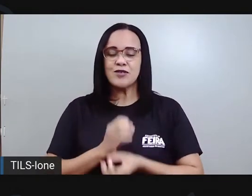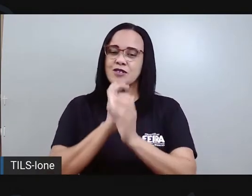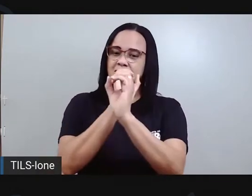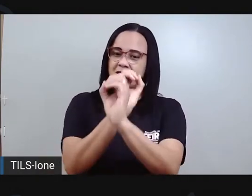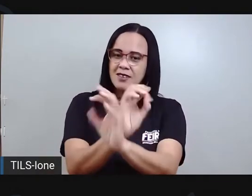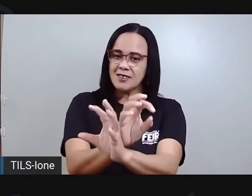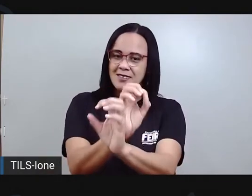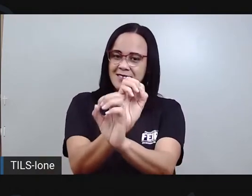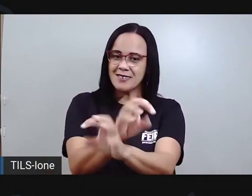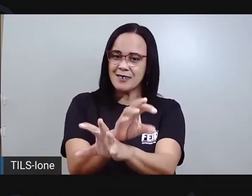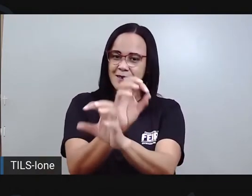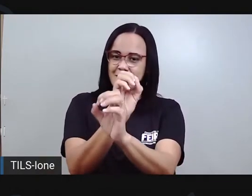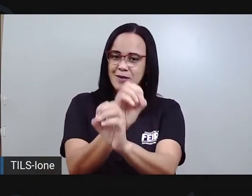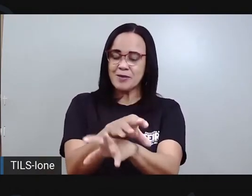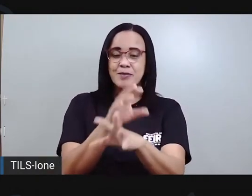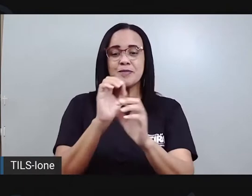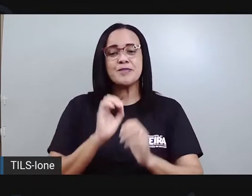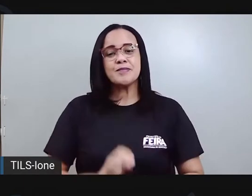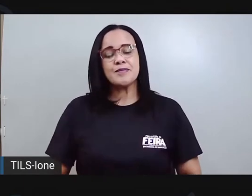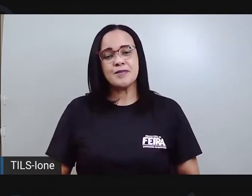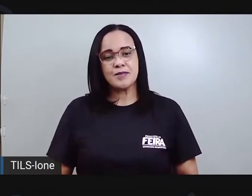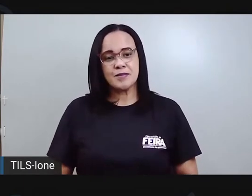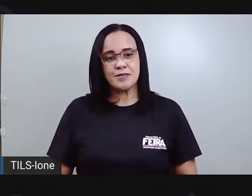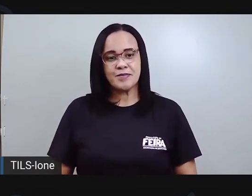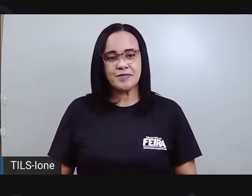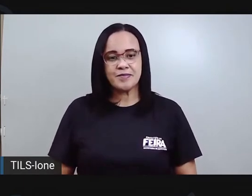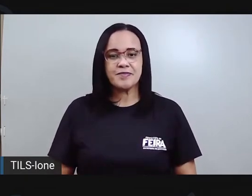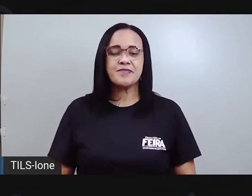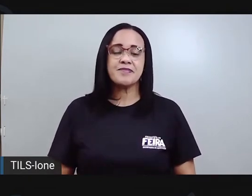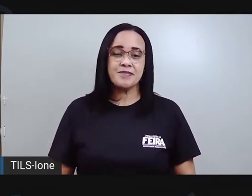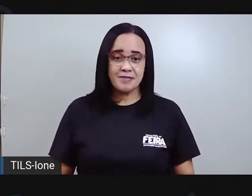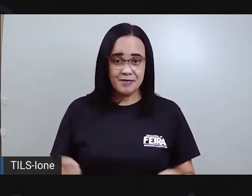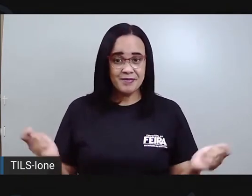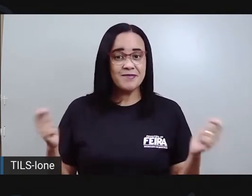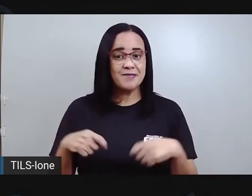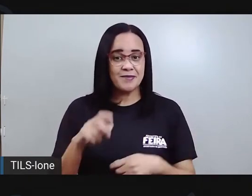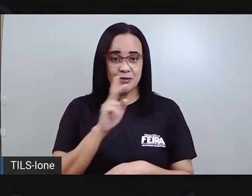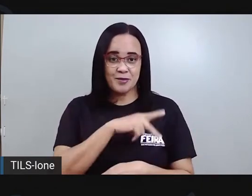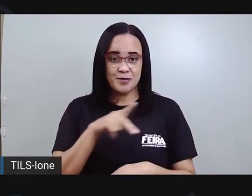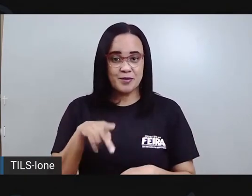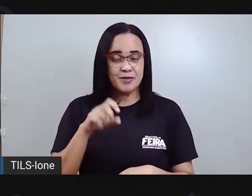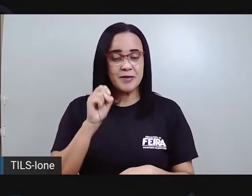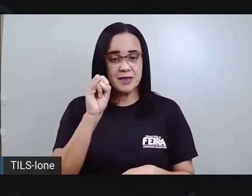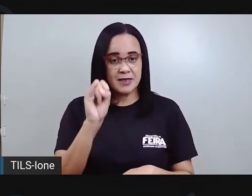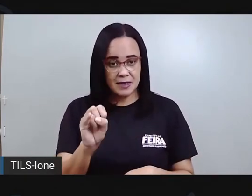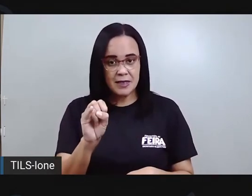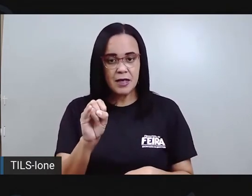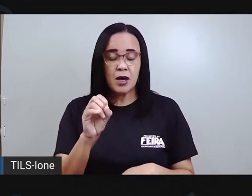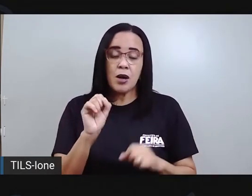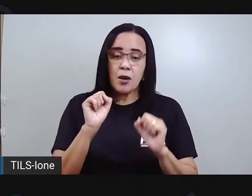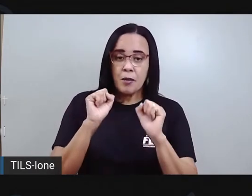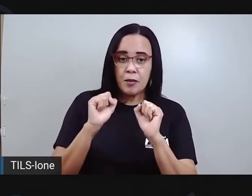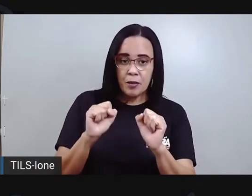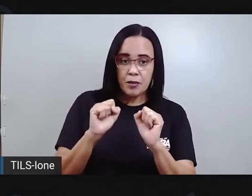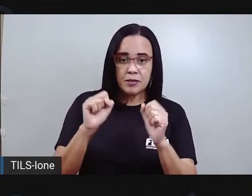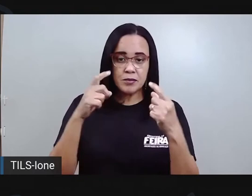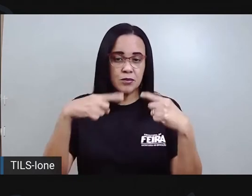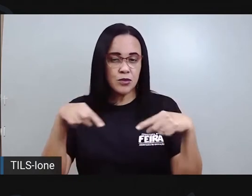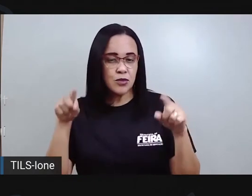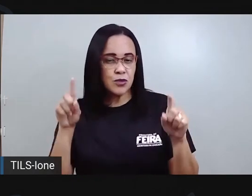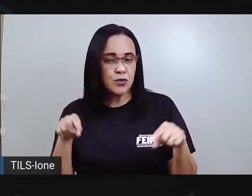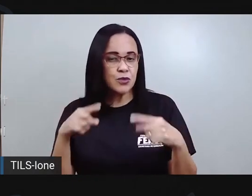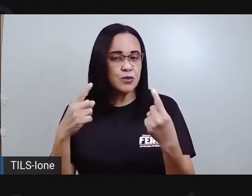vou te ensinar. Isso, Procy, você pode tocar bem baixinho enquanto